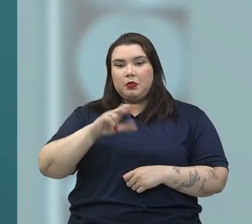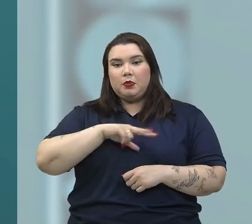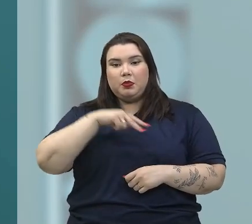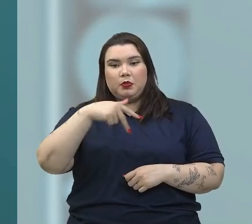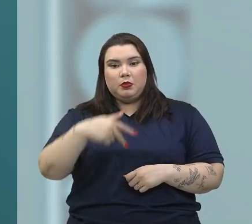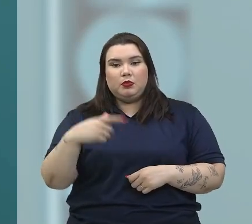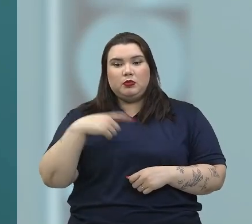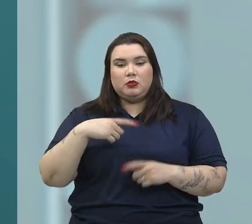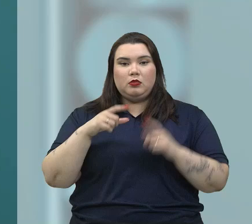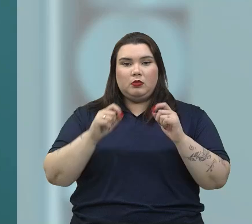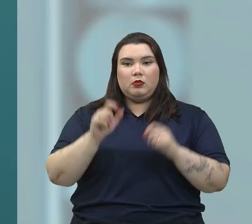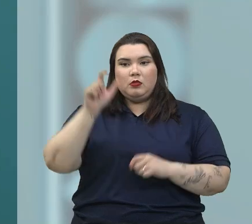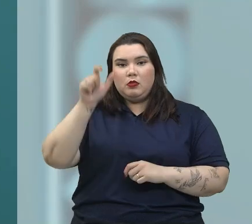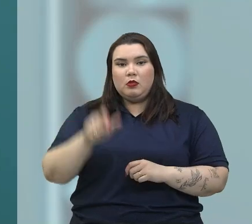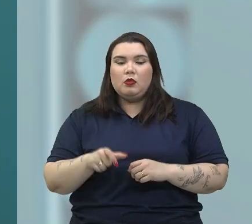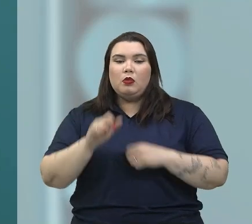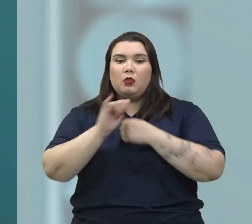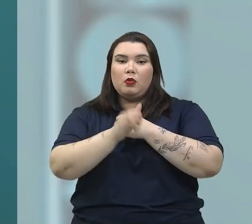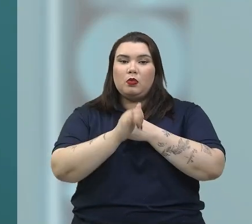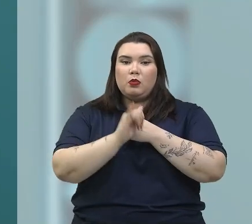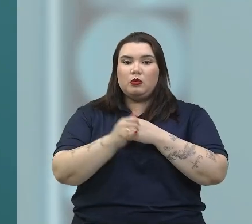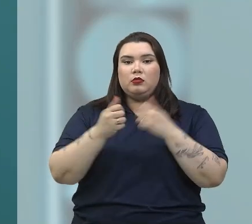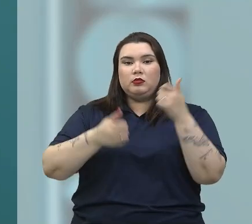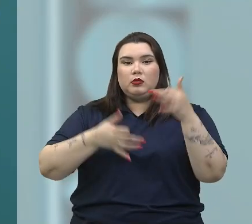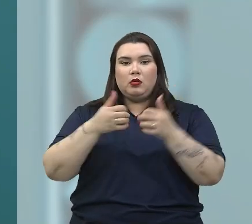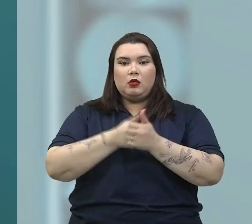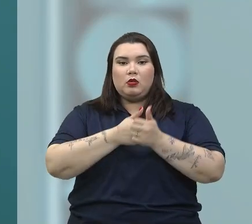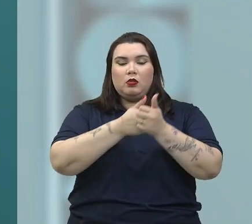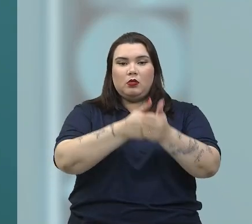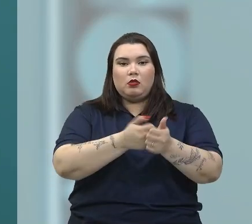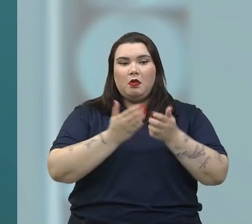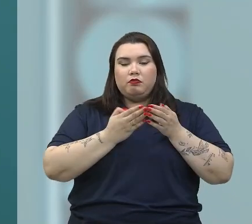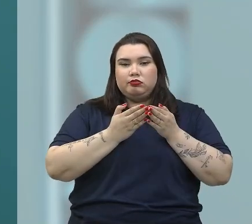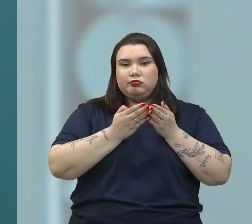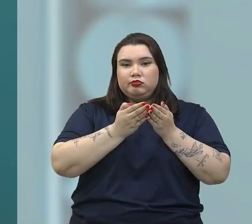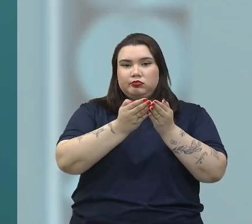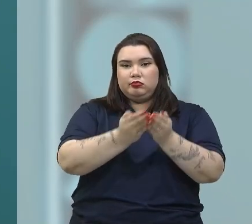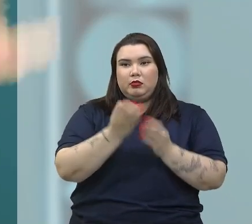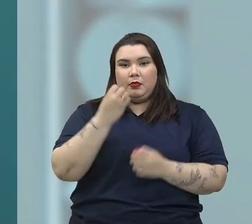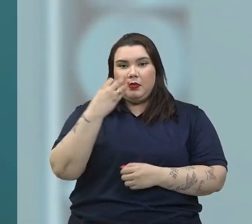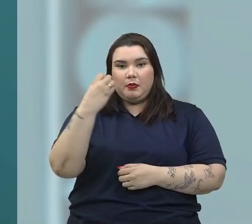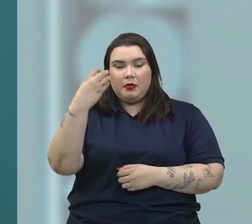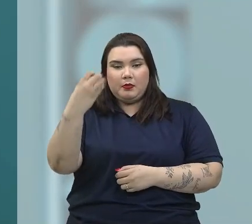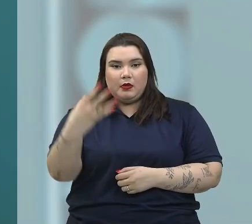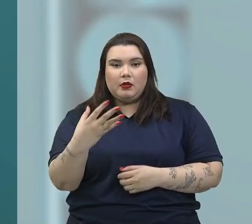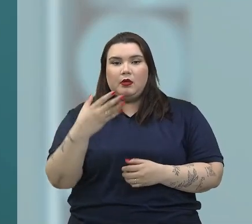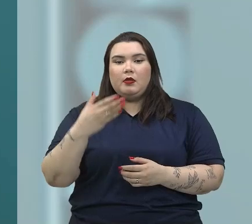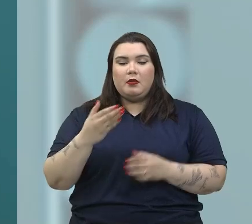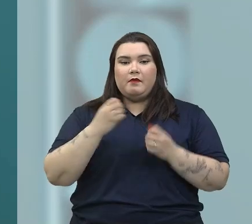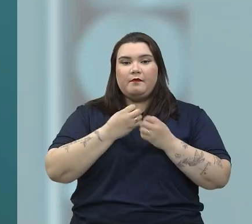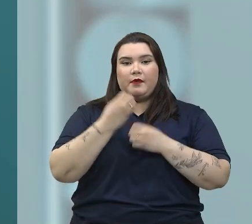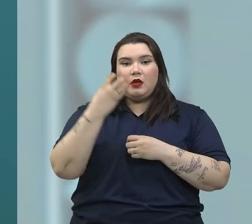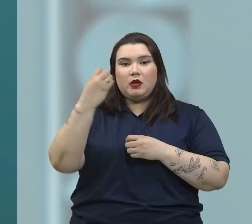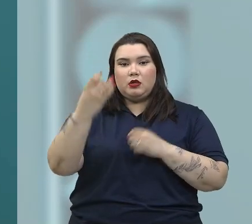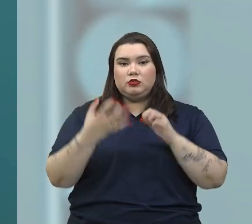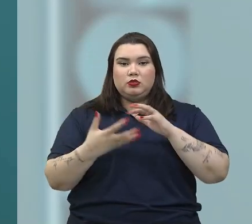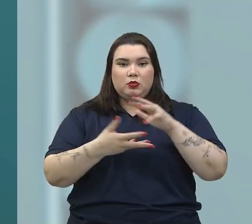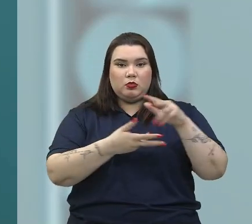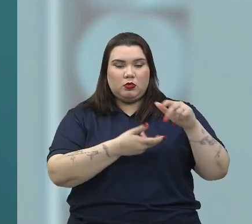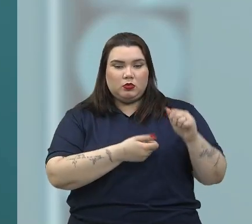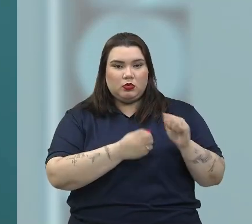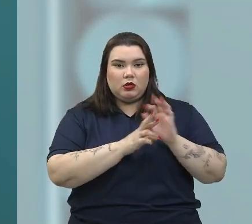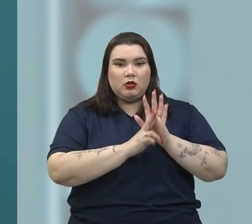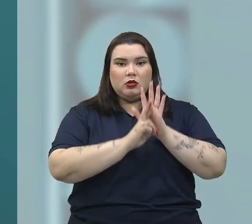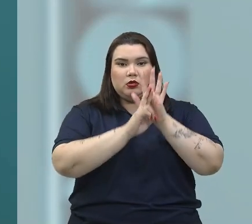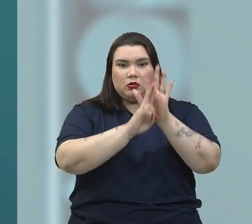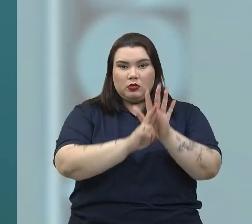nomeavam cronistas para acompanhar as frotas de exploradores, como eu havia dito, que rodavam o mundo em nome dos reis. A